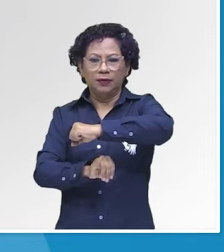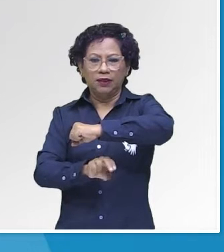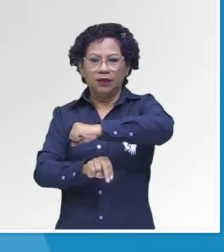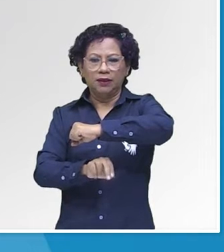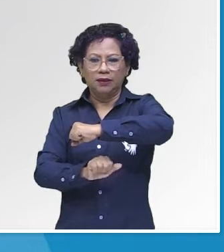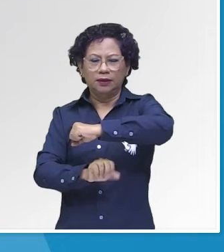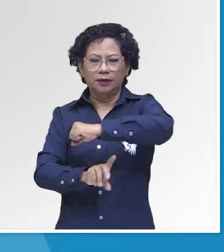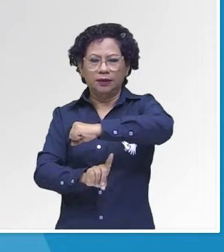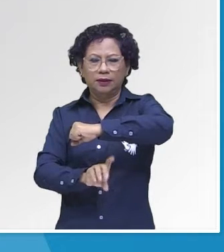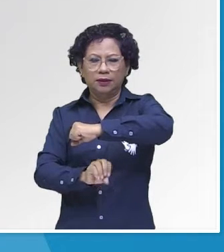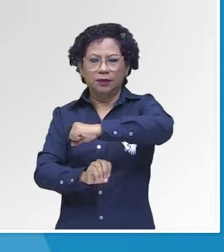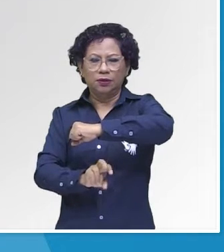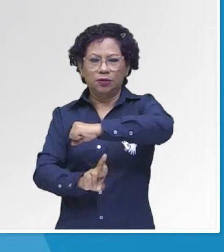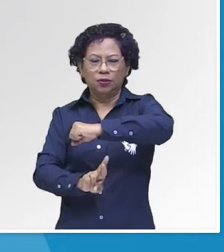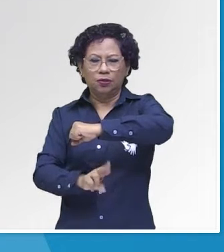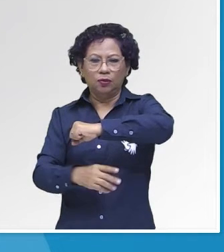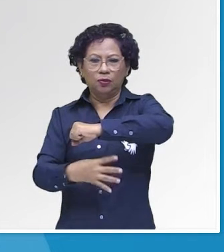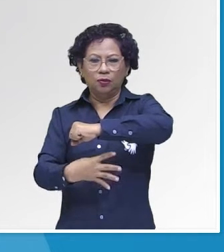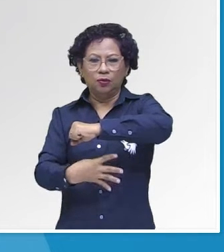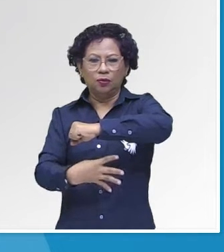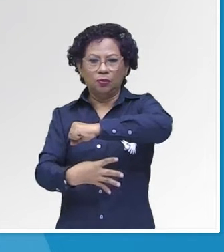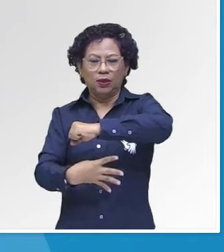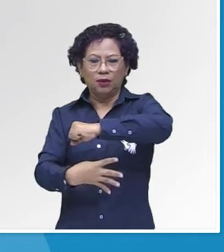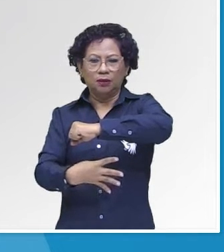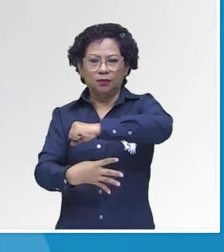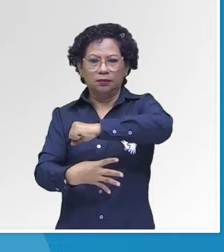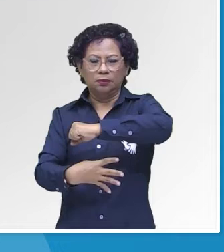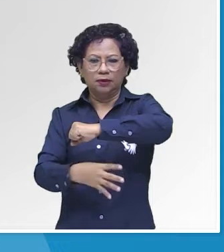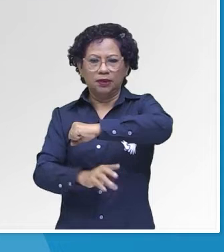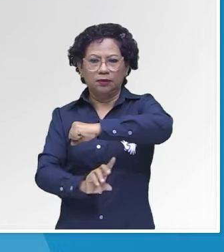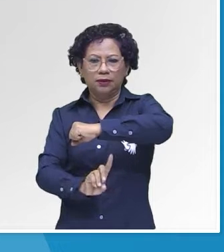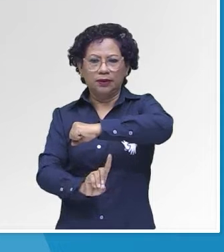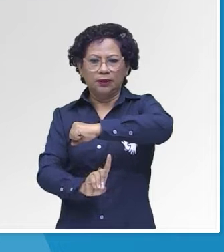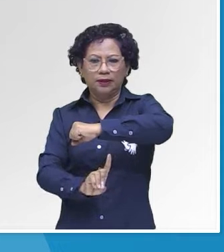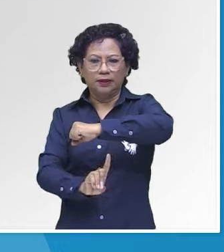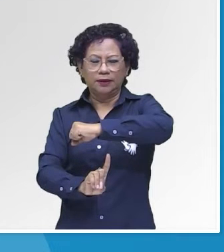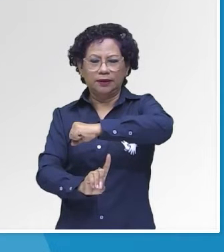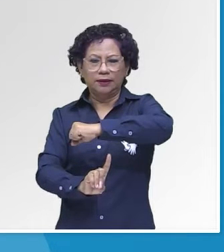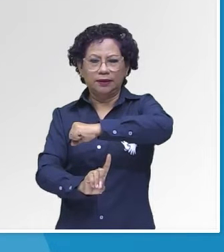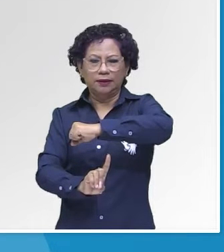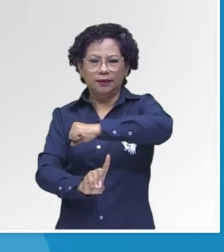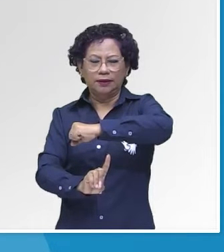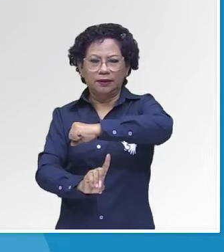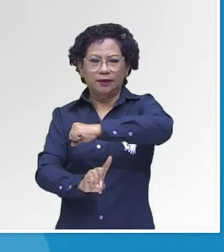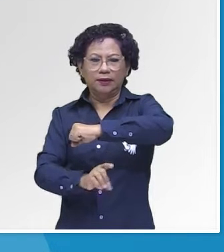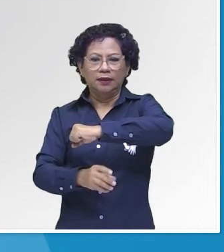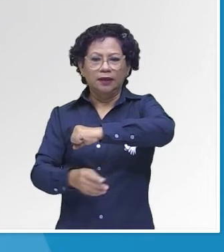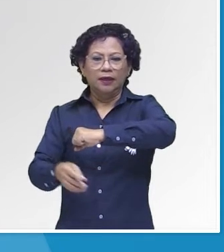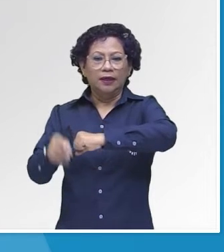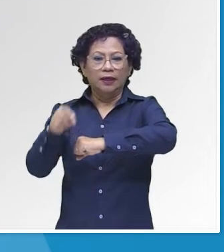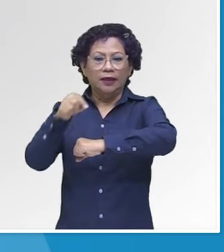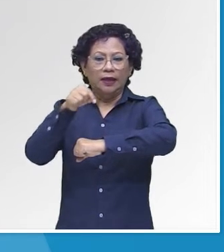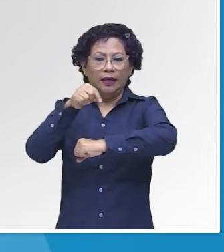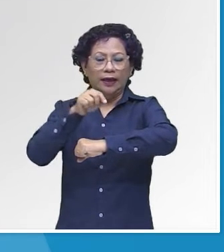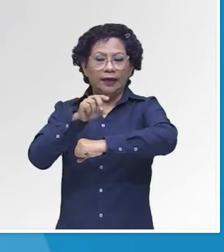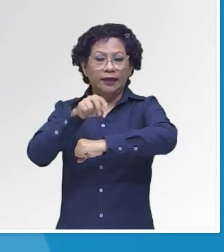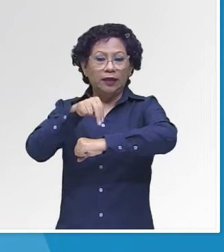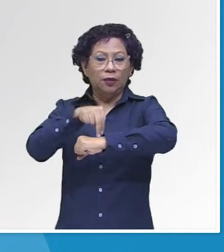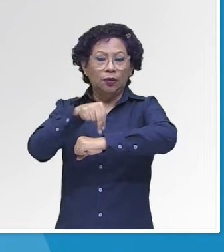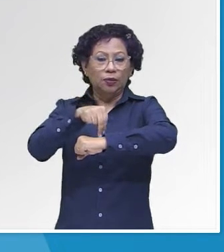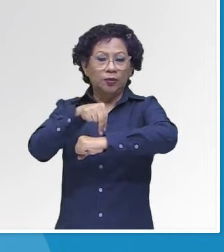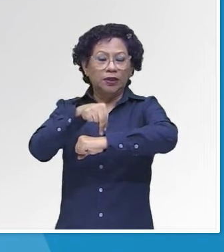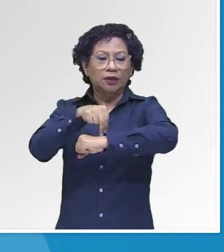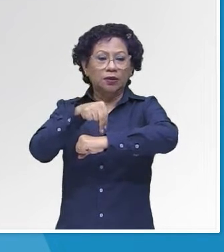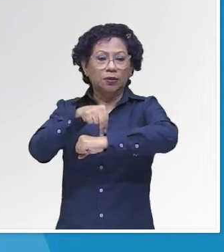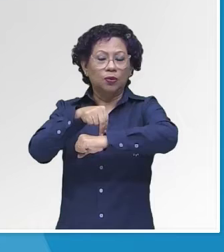no numerador? Número de observações somados. O que nós estamos observando aqui? Qual é o objeto de